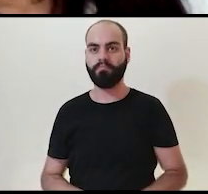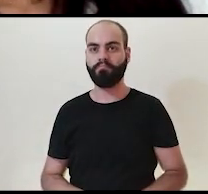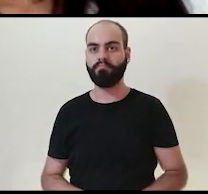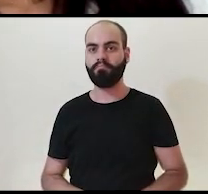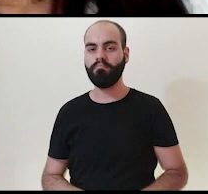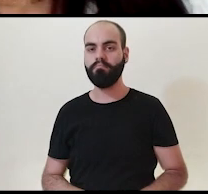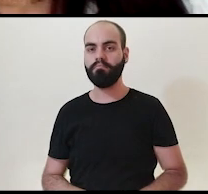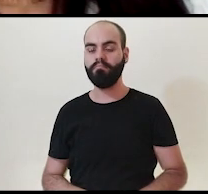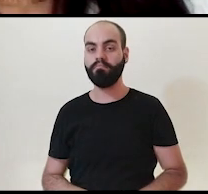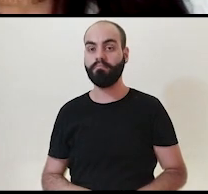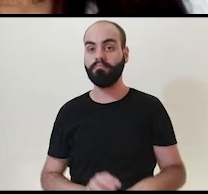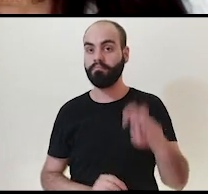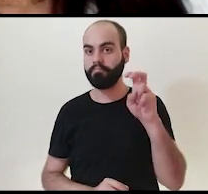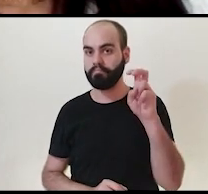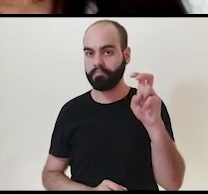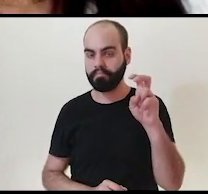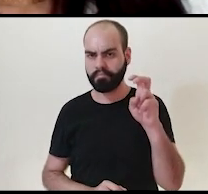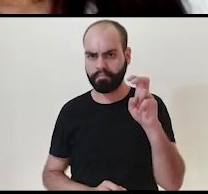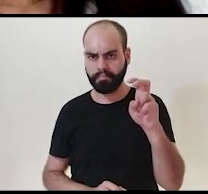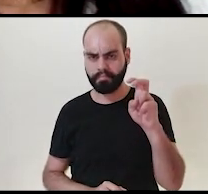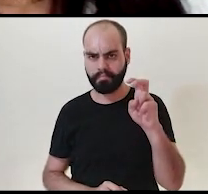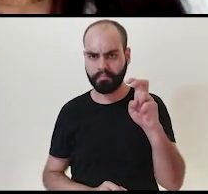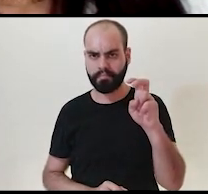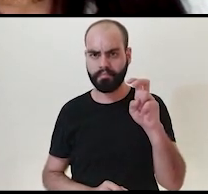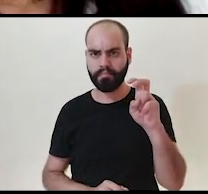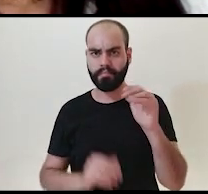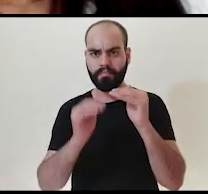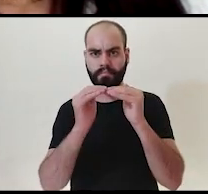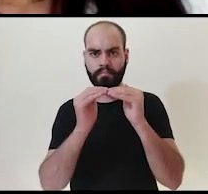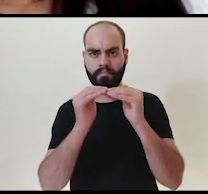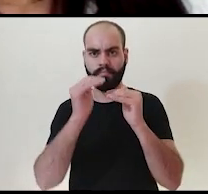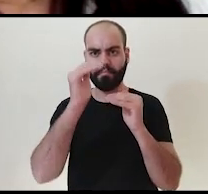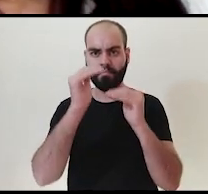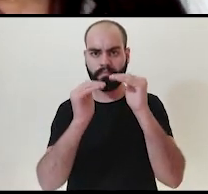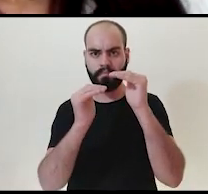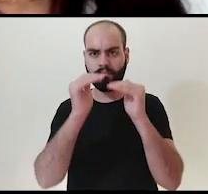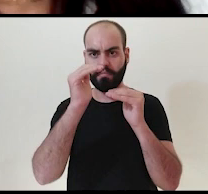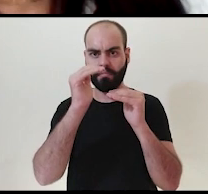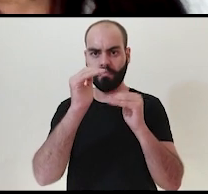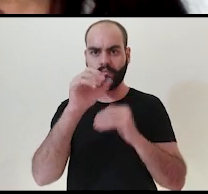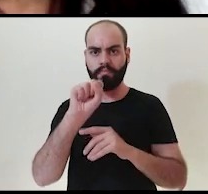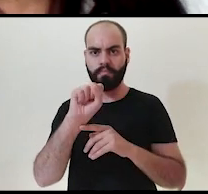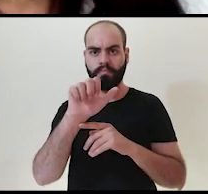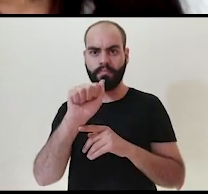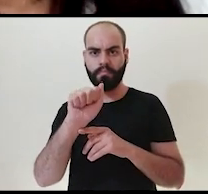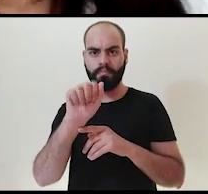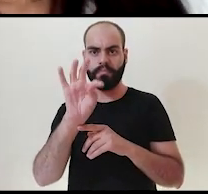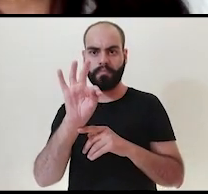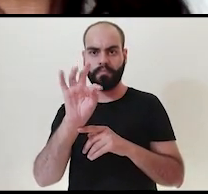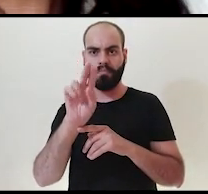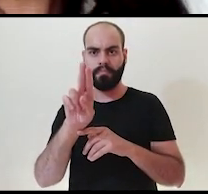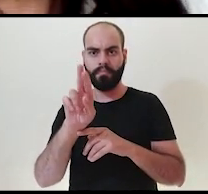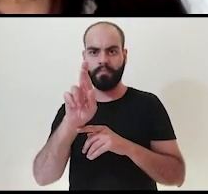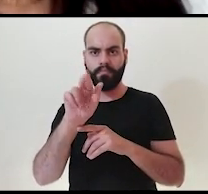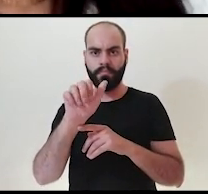Cinco, aumentar a saturação. Ah, sim, aumentar a saturação nem sempre eu aumento, mas eu acho que em alguns casos, quando as cores